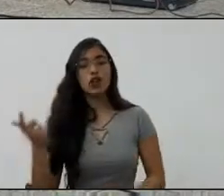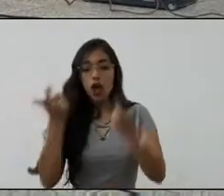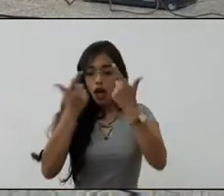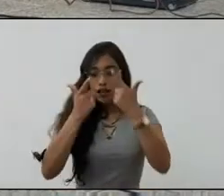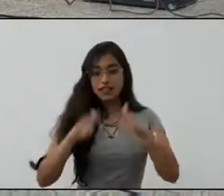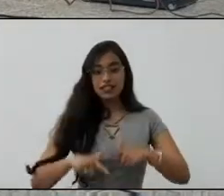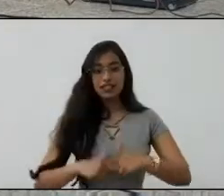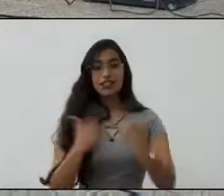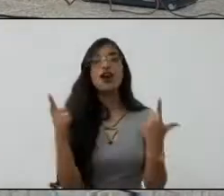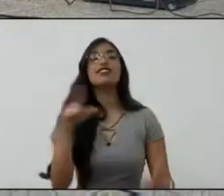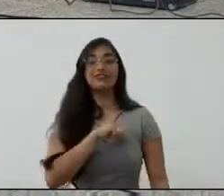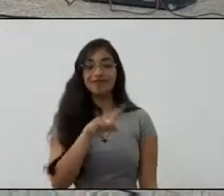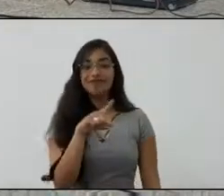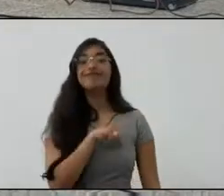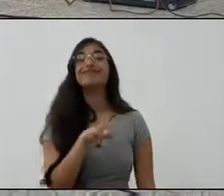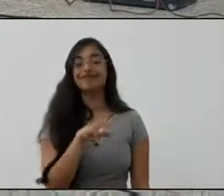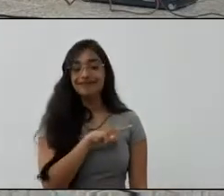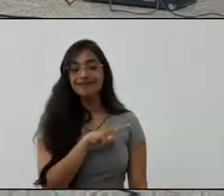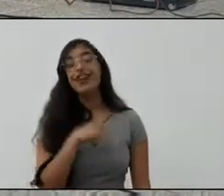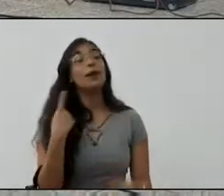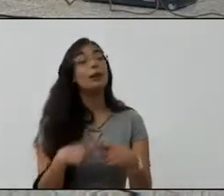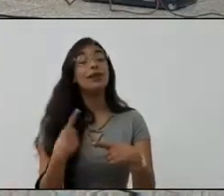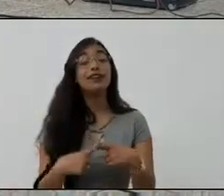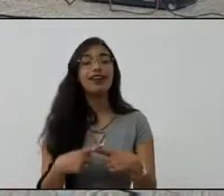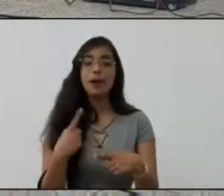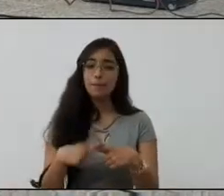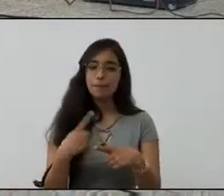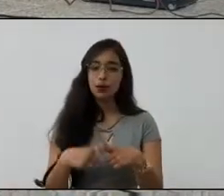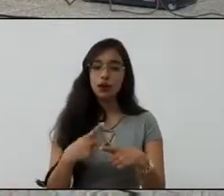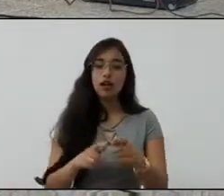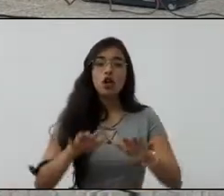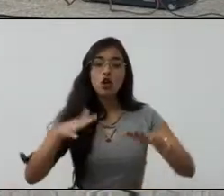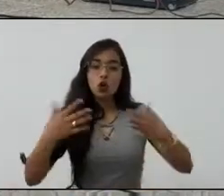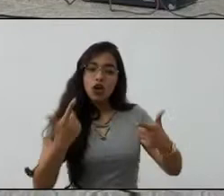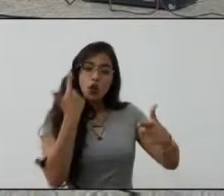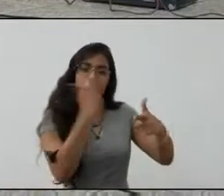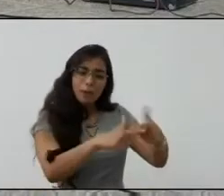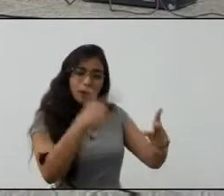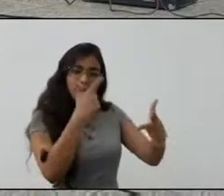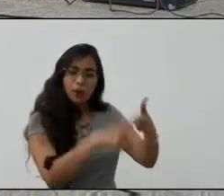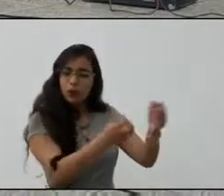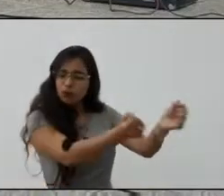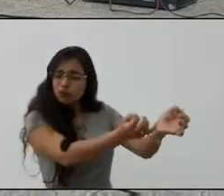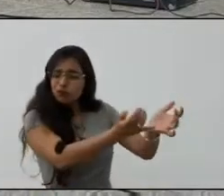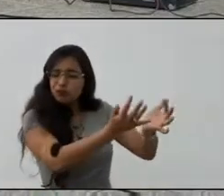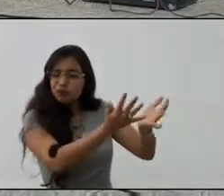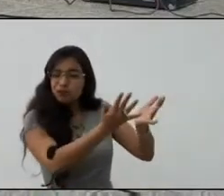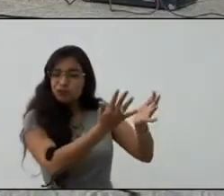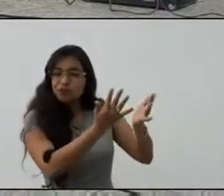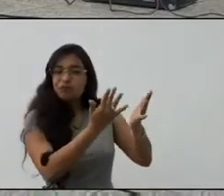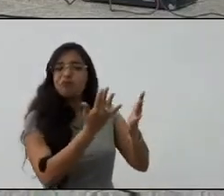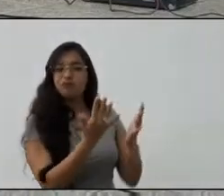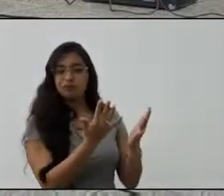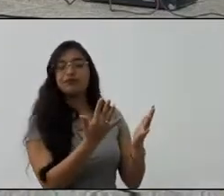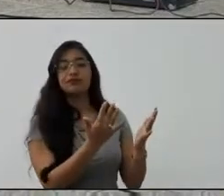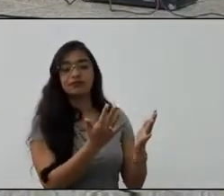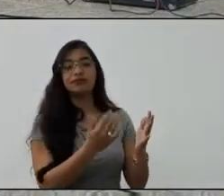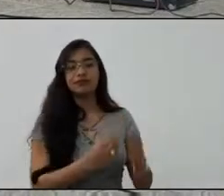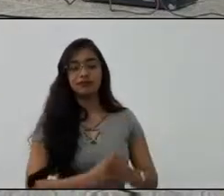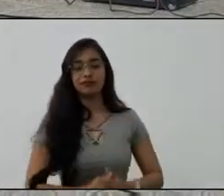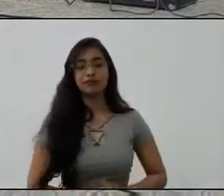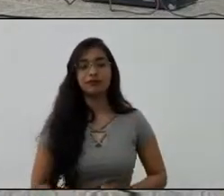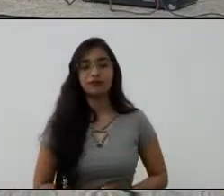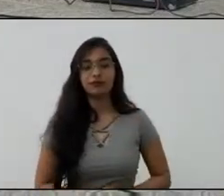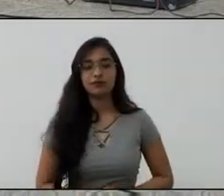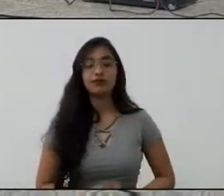desse universo, porque em meio às tempestades que abatem sobre o mundo, sobre